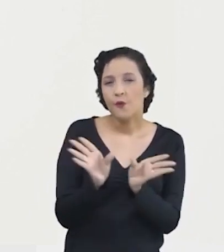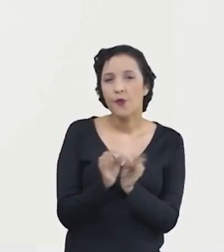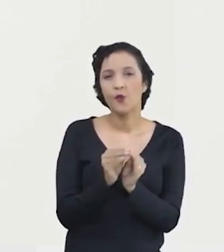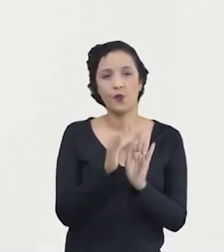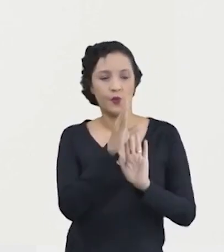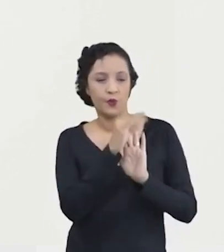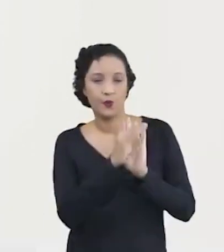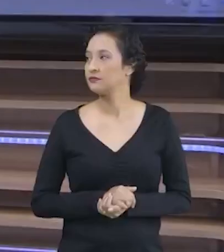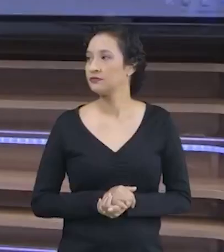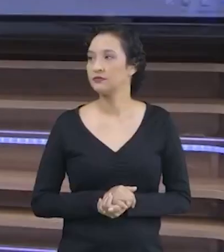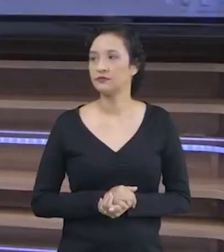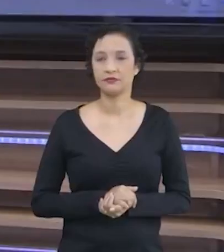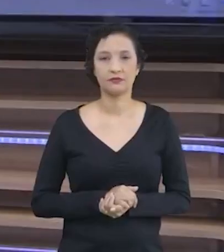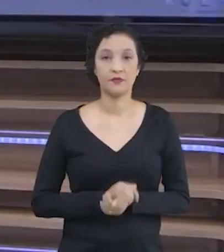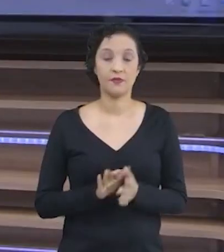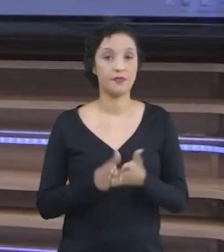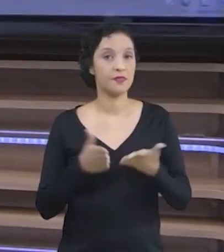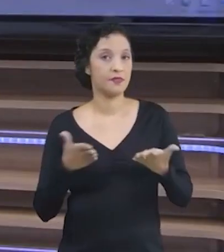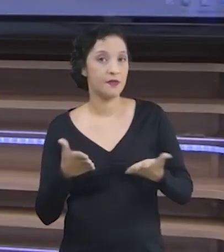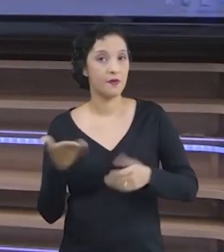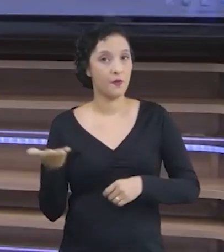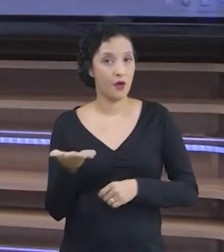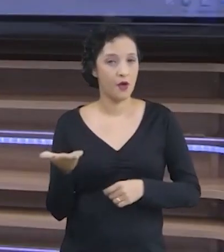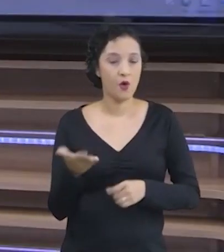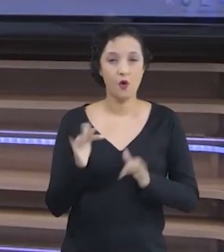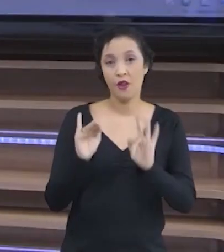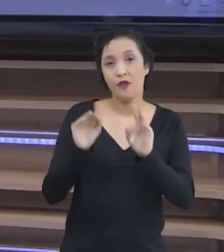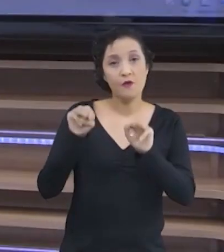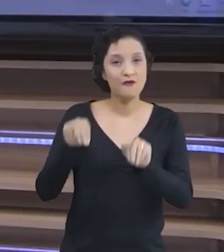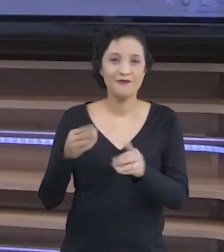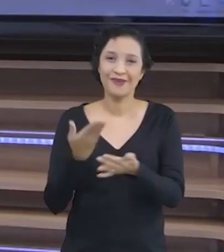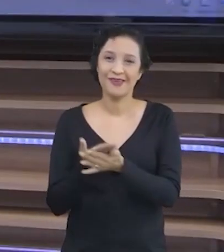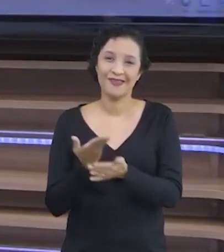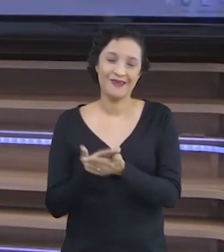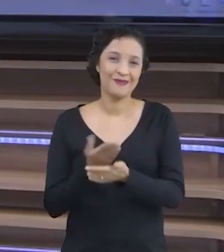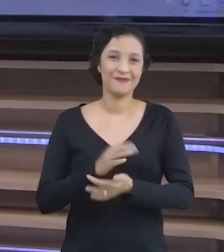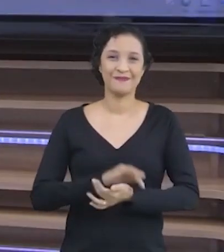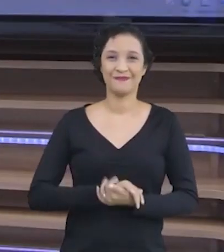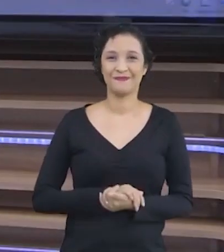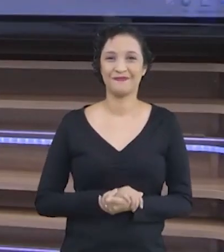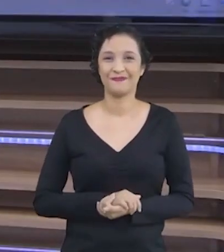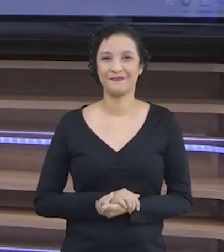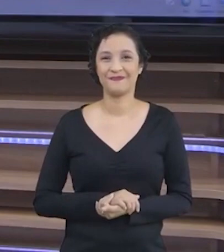que a gente viu hoje. Então, agora nós vamos para nossas considerações finais.